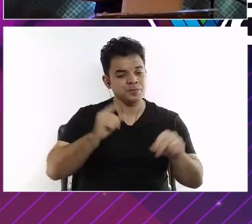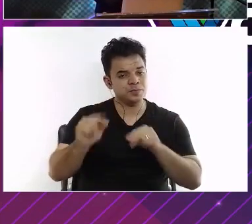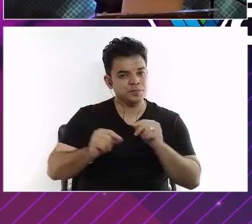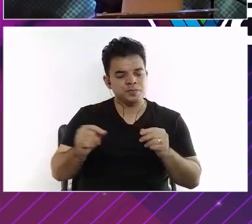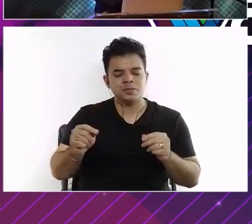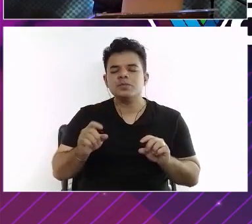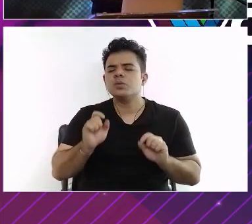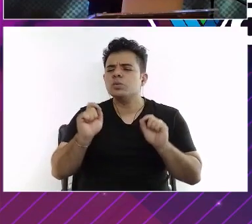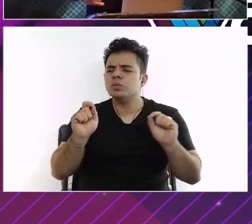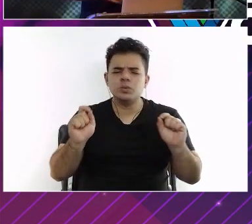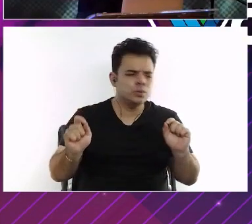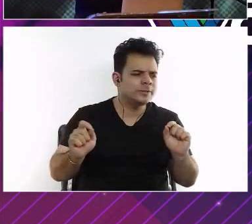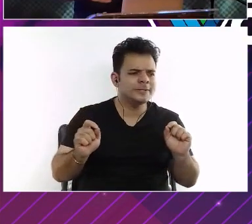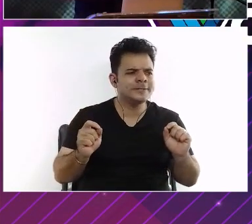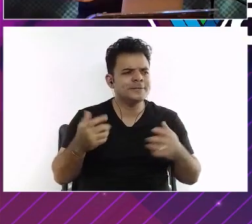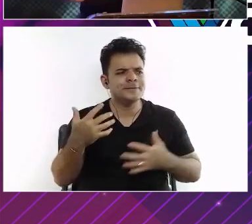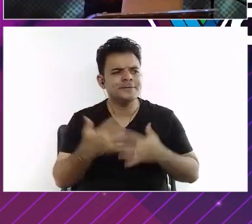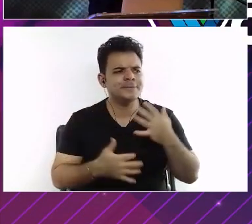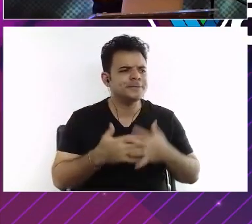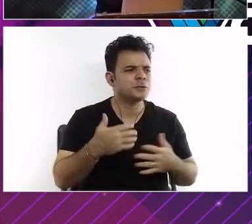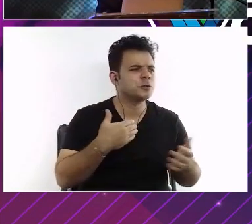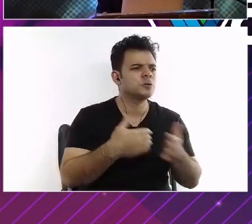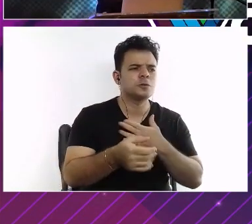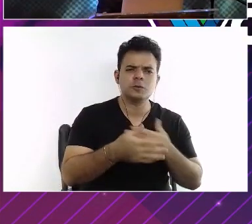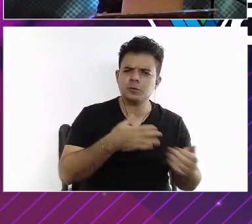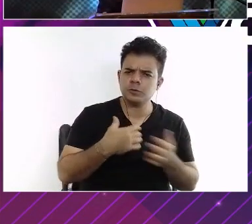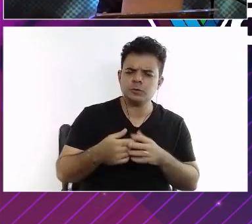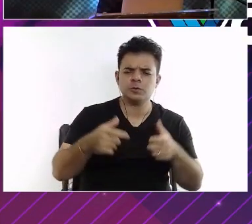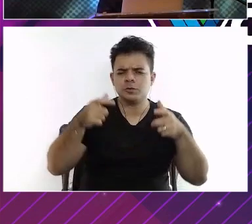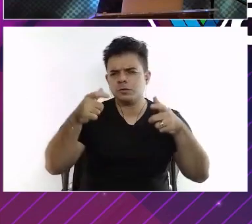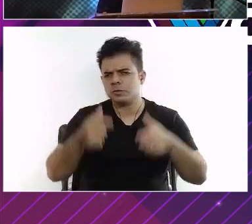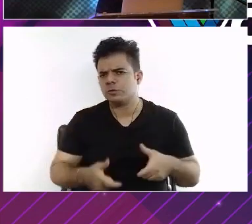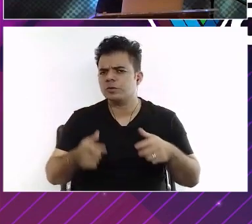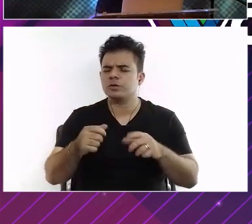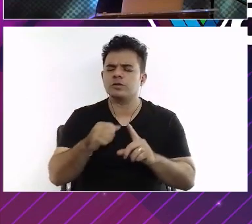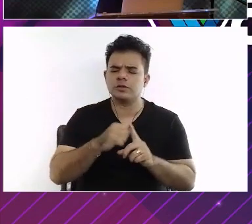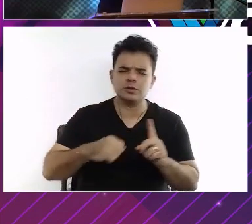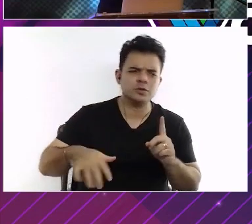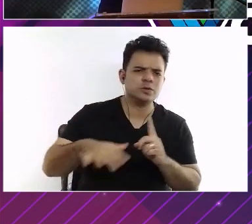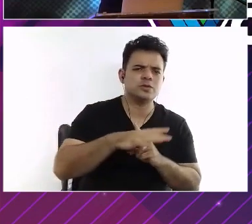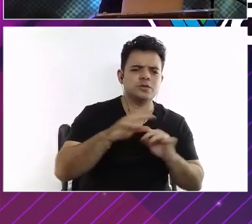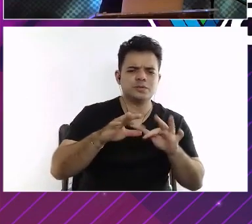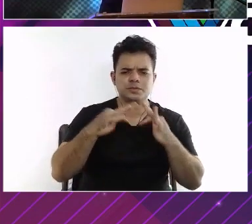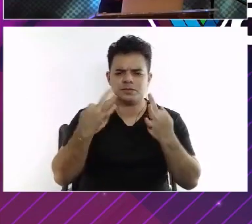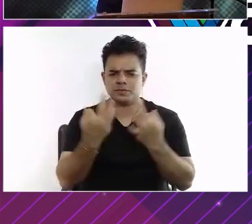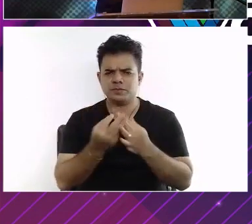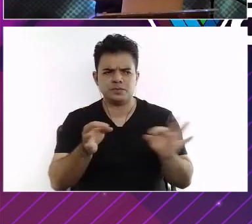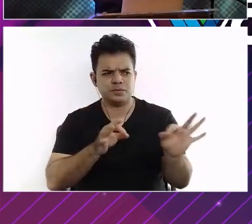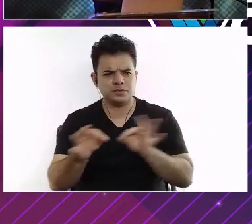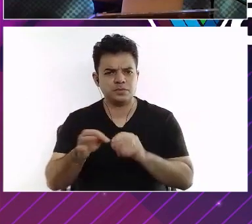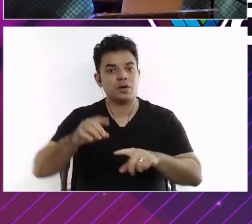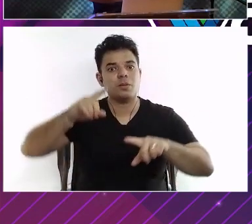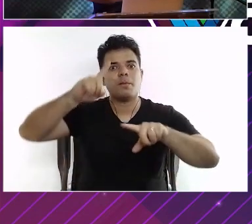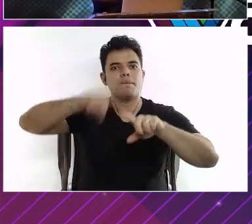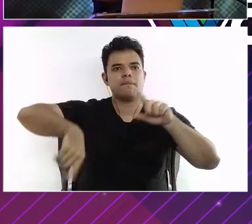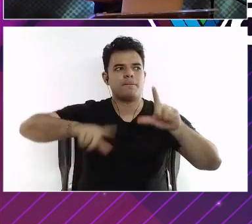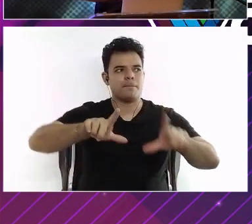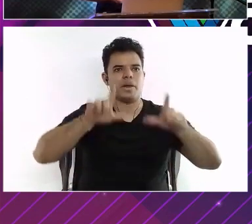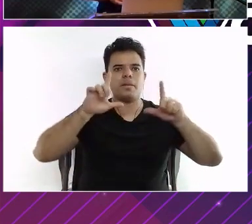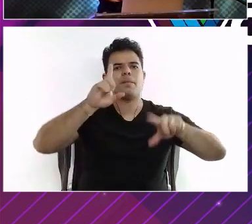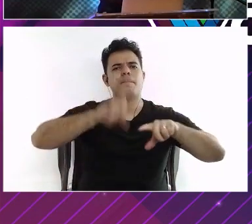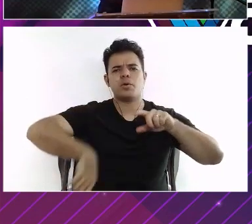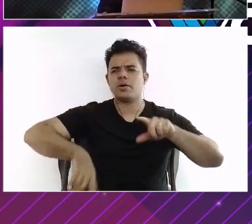é constrangido em qualquer lugar, na organização, na sociedade, na família, nos relacionamentos, por placas de é proibido fazer isso. Né?